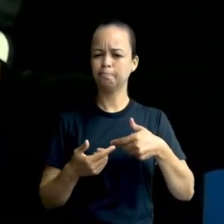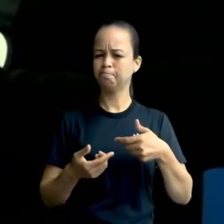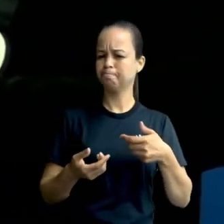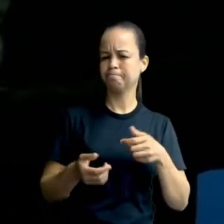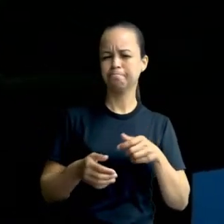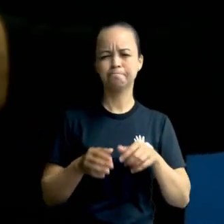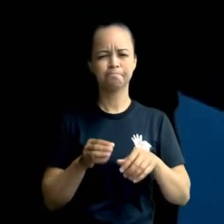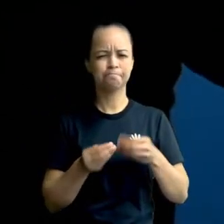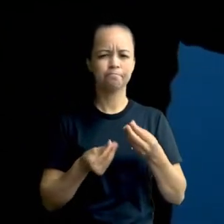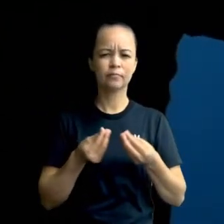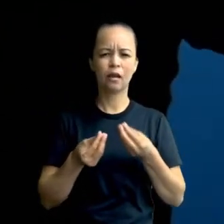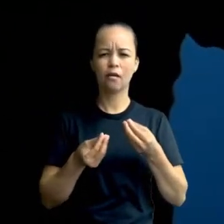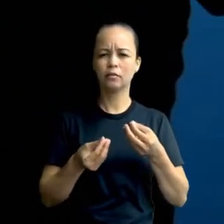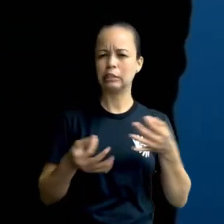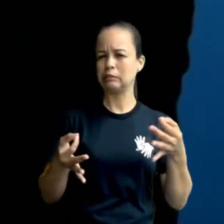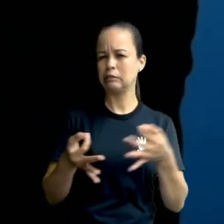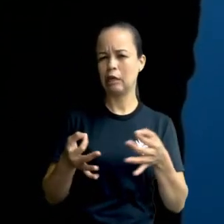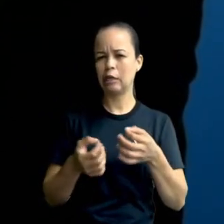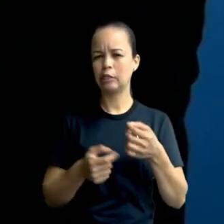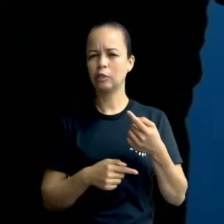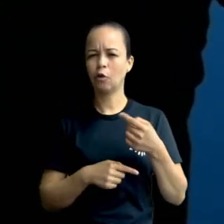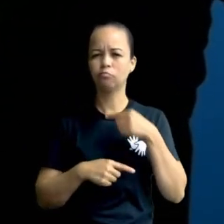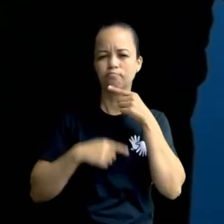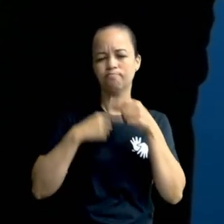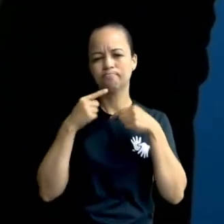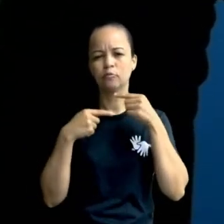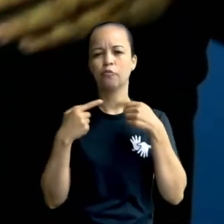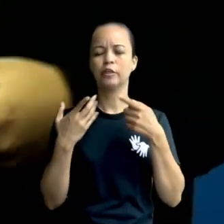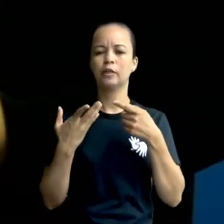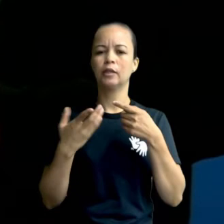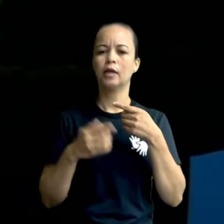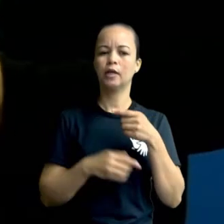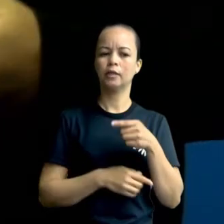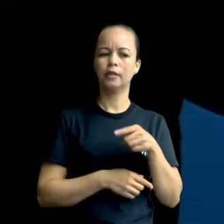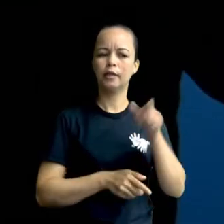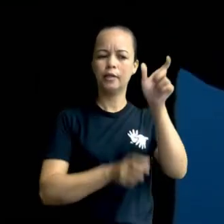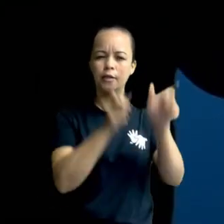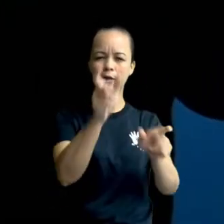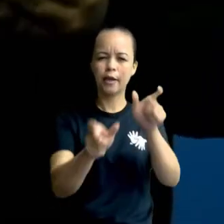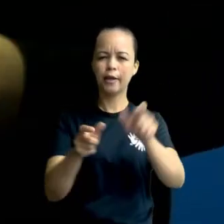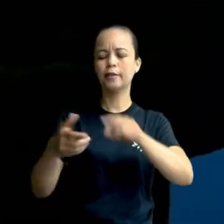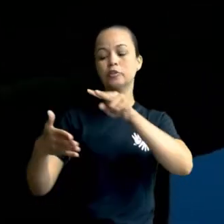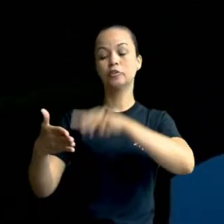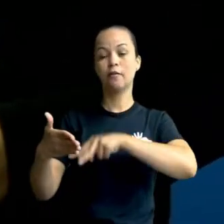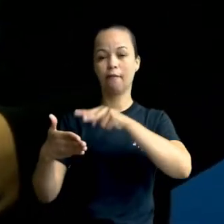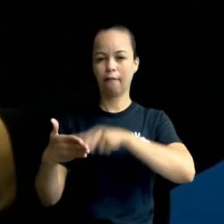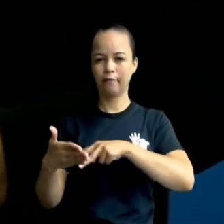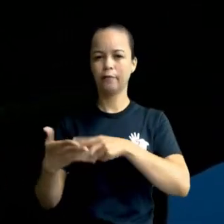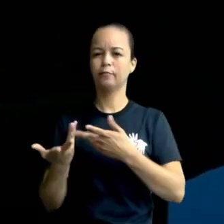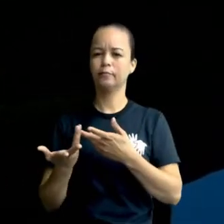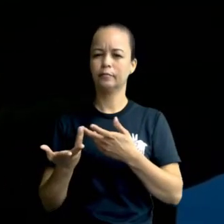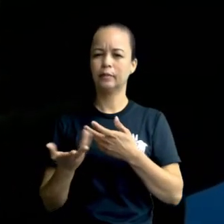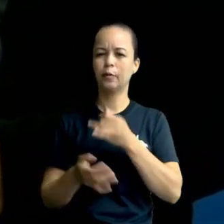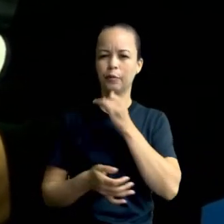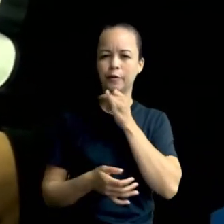duvidosa. Exemplo, que eles leiam, né? Está exprimindo uma ação incerta ou duvidosa.